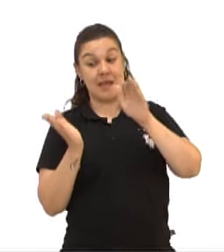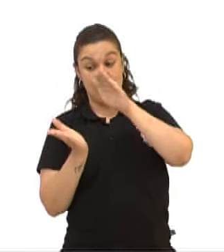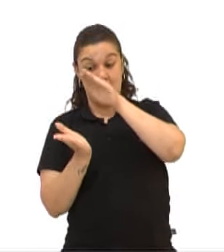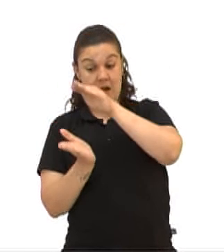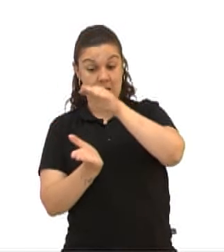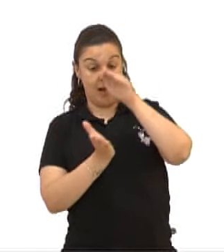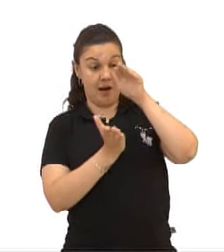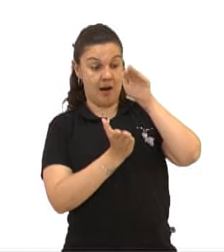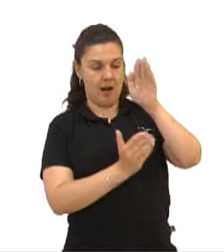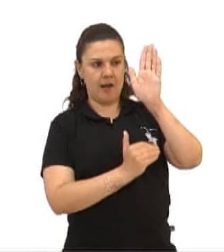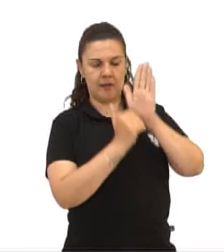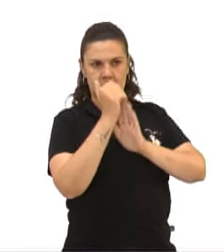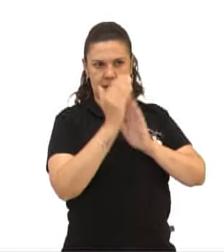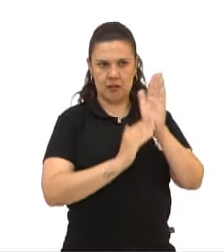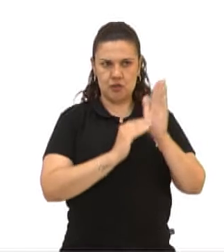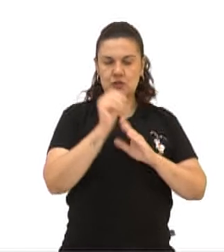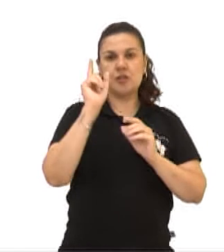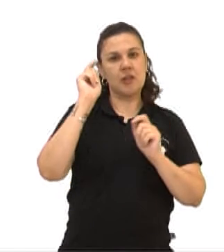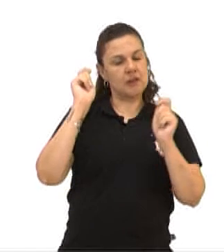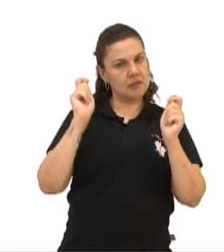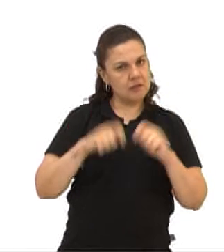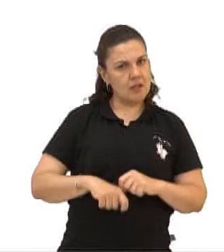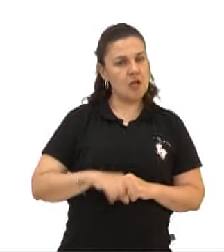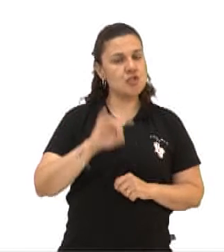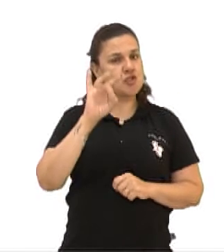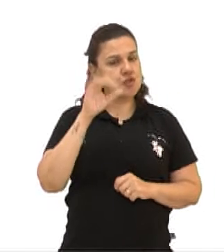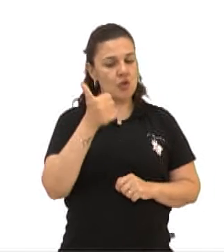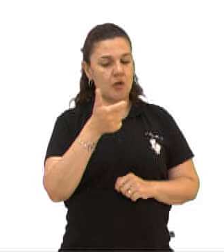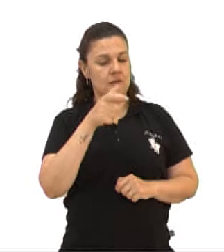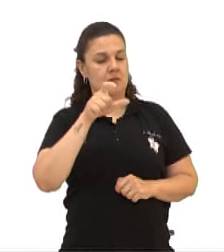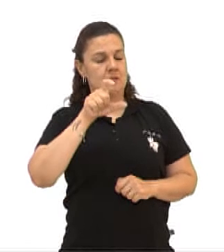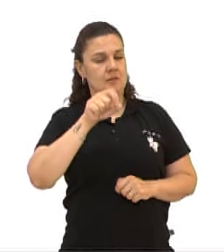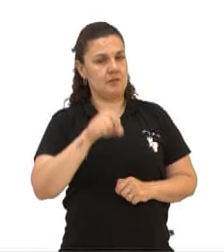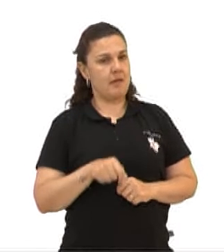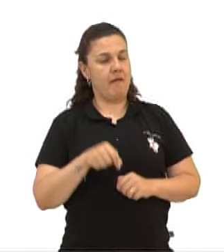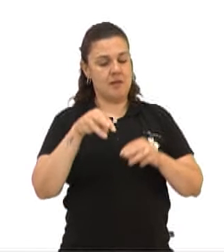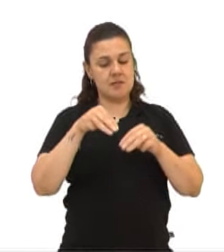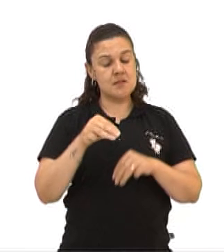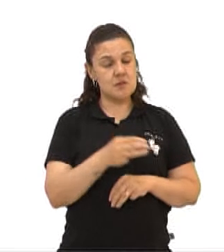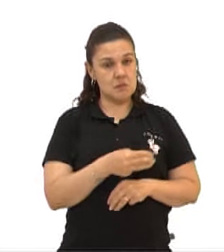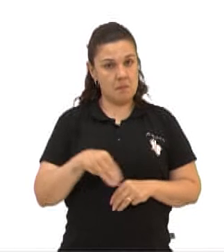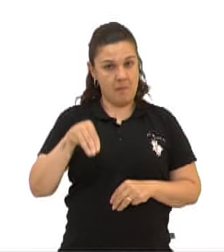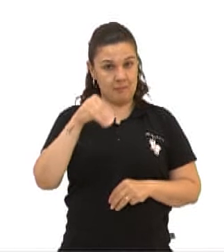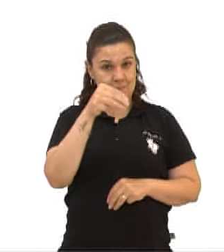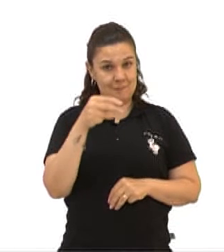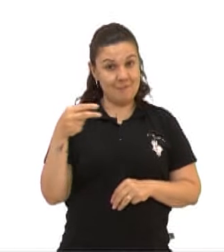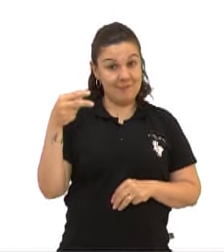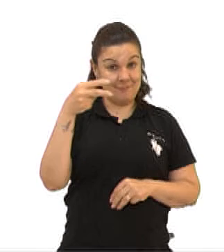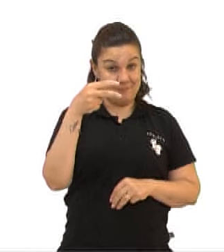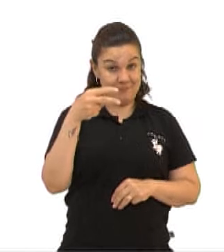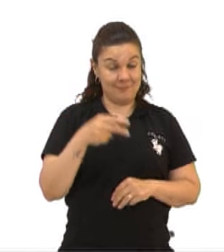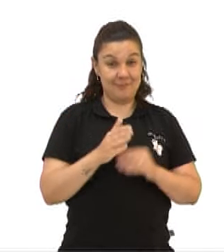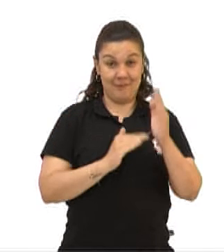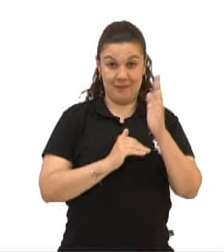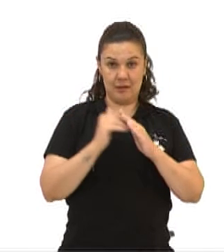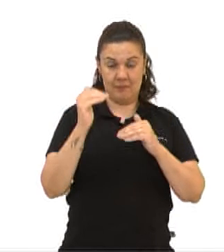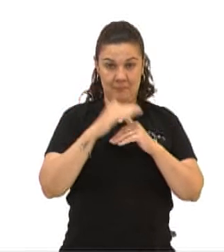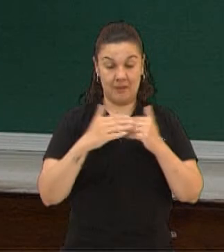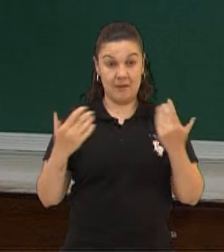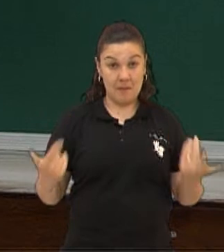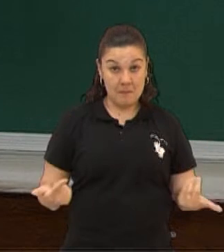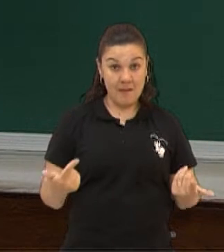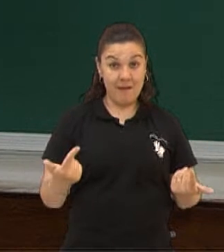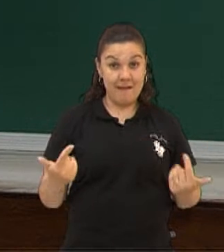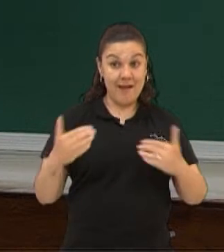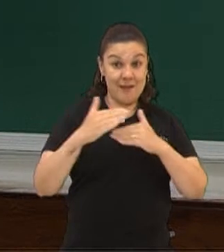cada lata de tinta dá para pintar apenas 10 metros quadrados de parede. Mas a nossa parede, ela